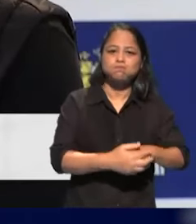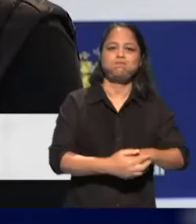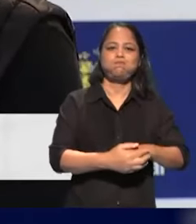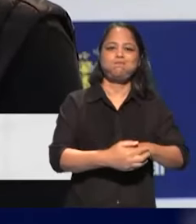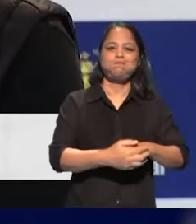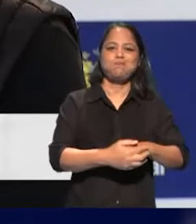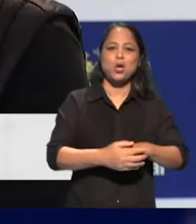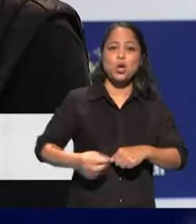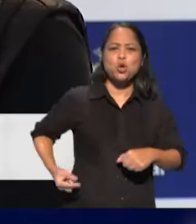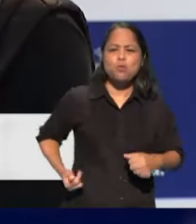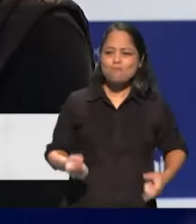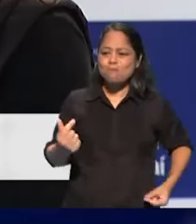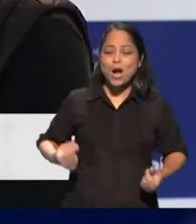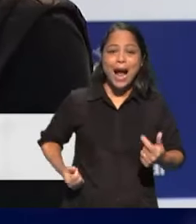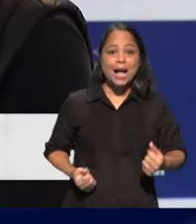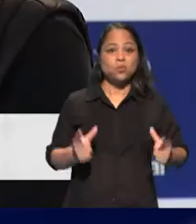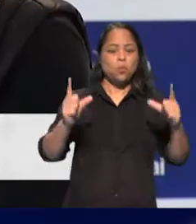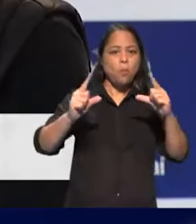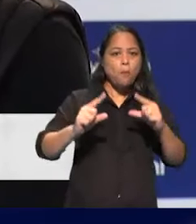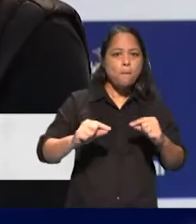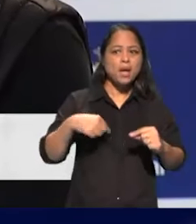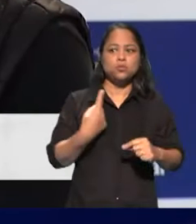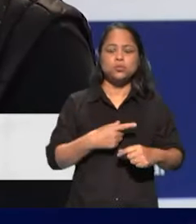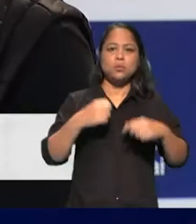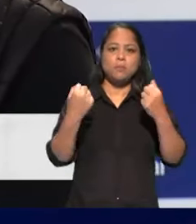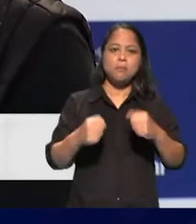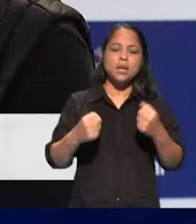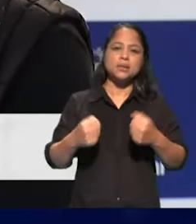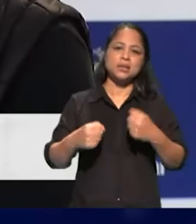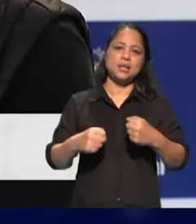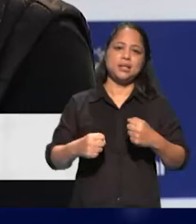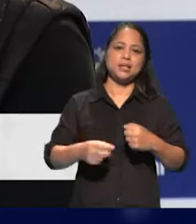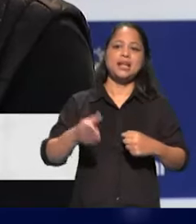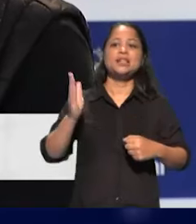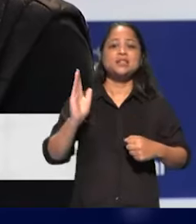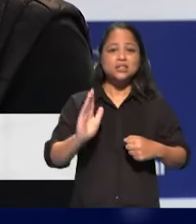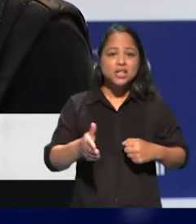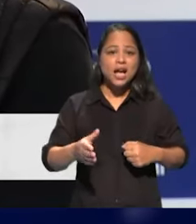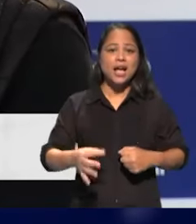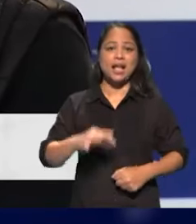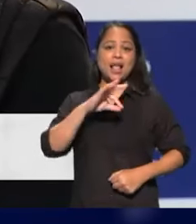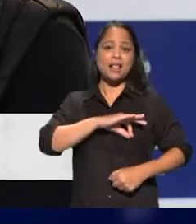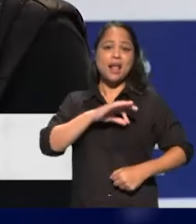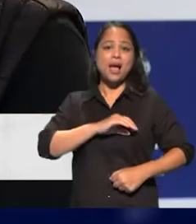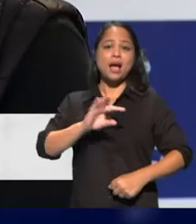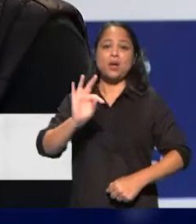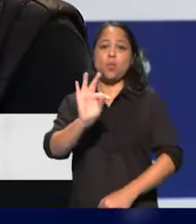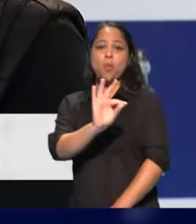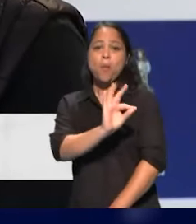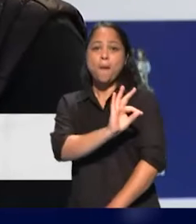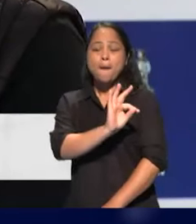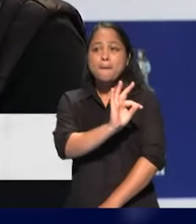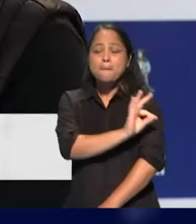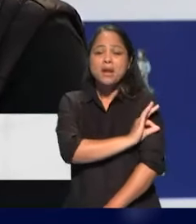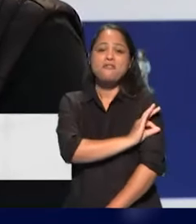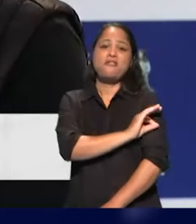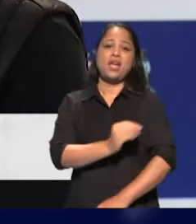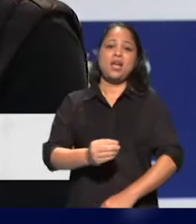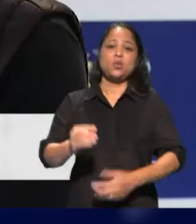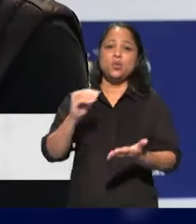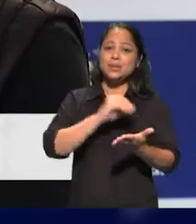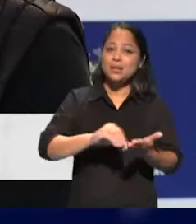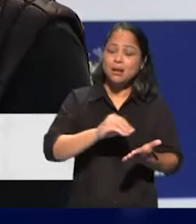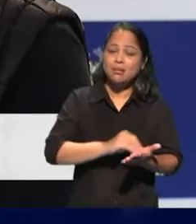despesas de redução inclusive já fizemos cortes no salário do prefeito e dos secretários dos assessores dos